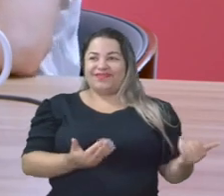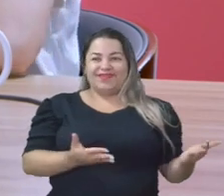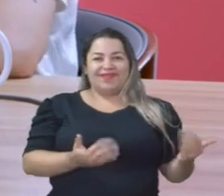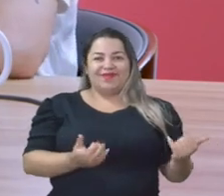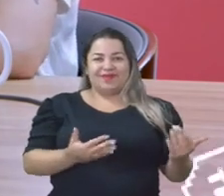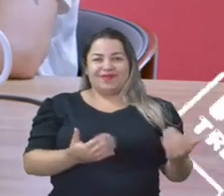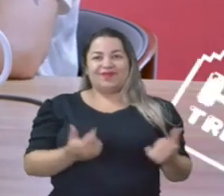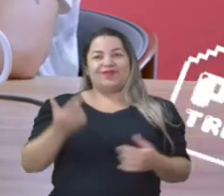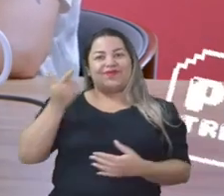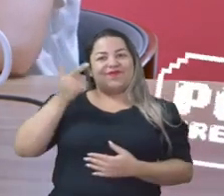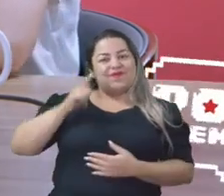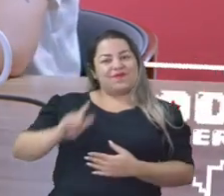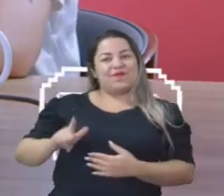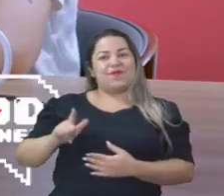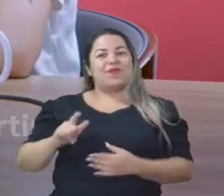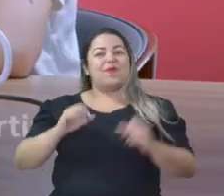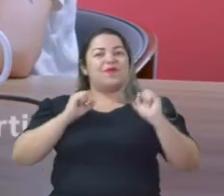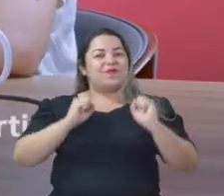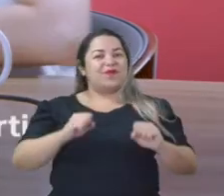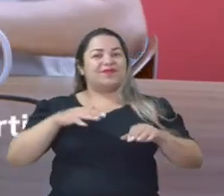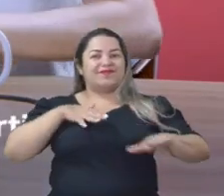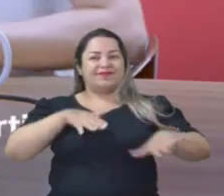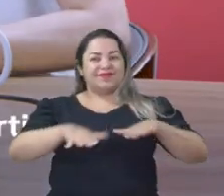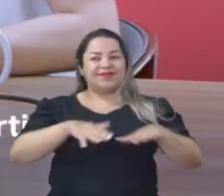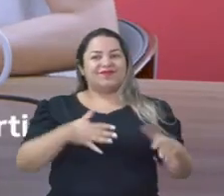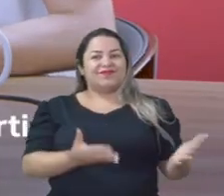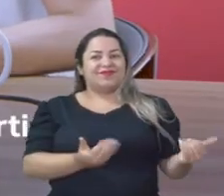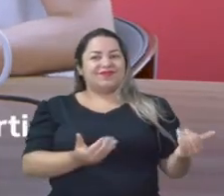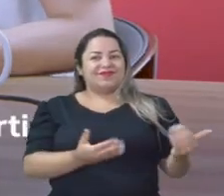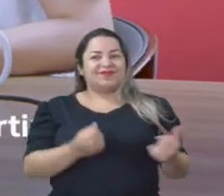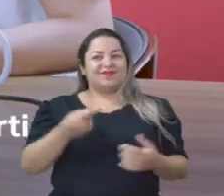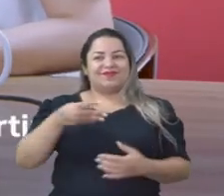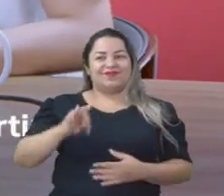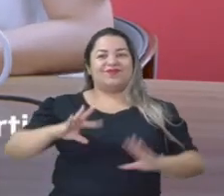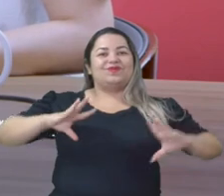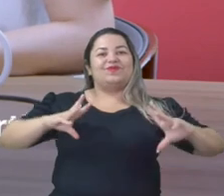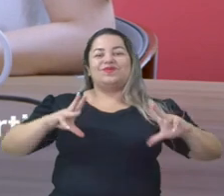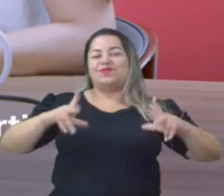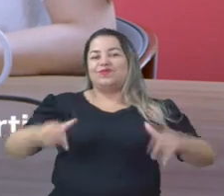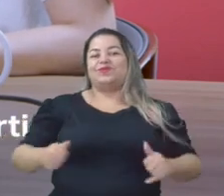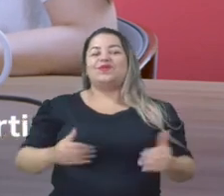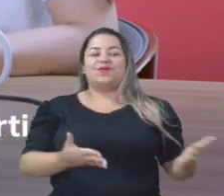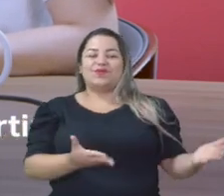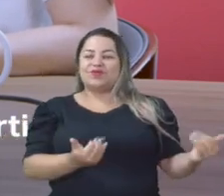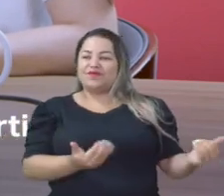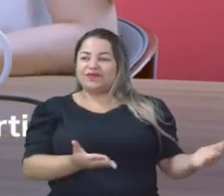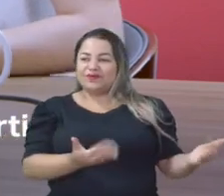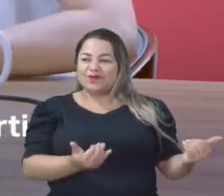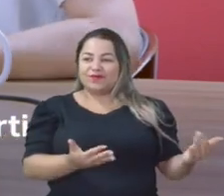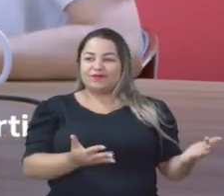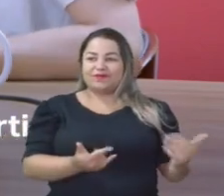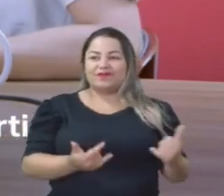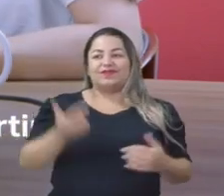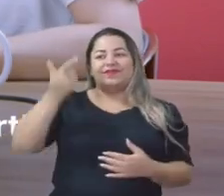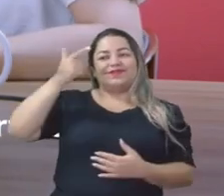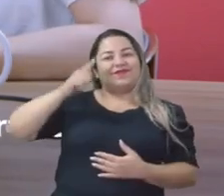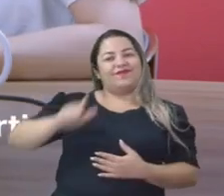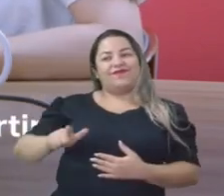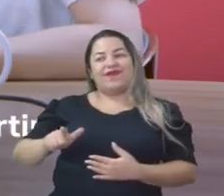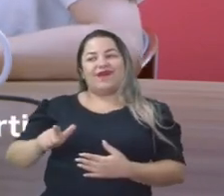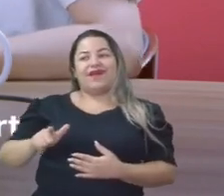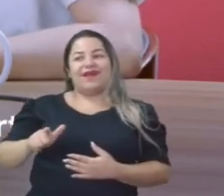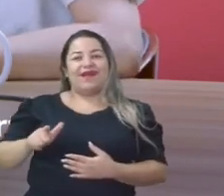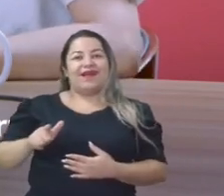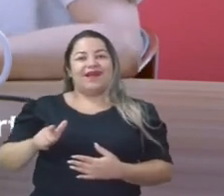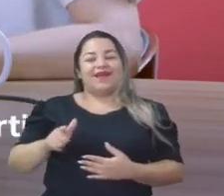Juventude, mais um Pode Tremer, o podcast da juventude do PT e de todas as juventudes. Mas, mais uma vez aqui, ao